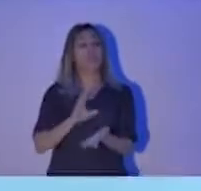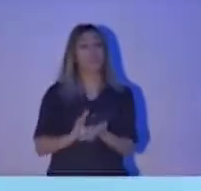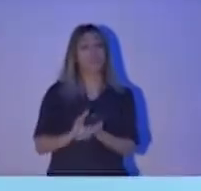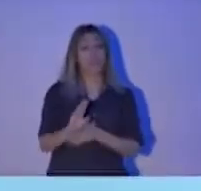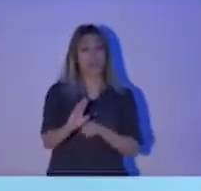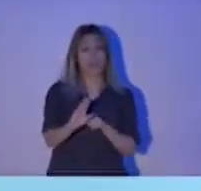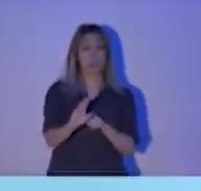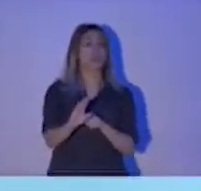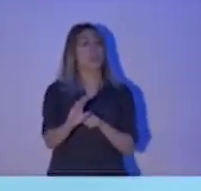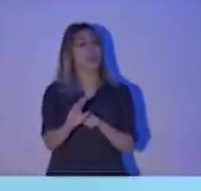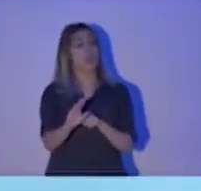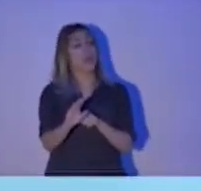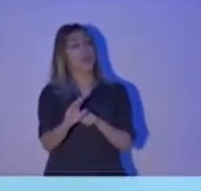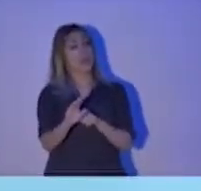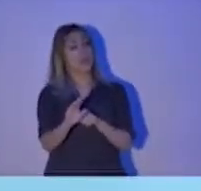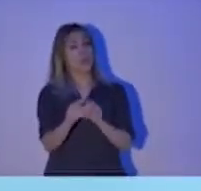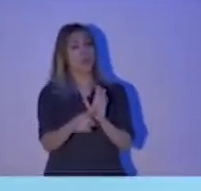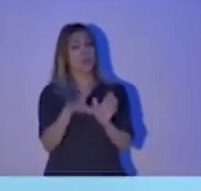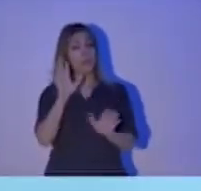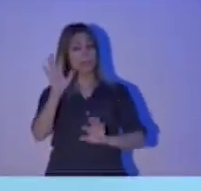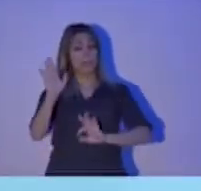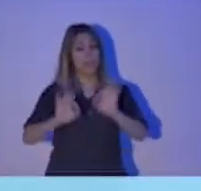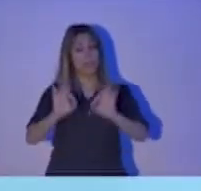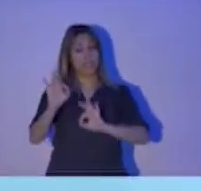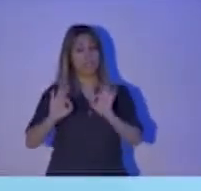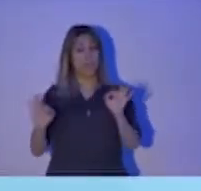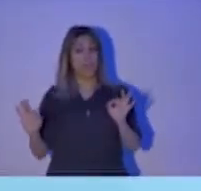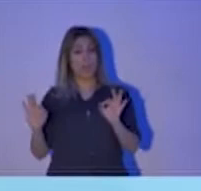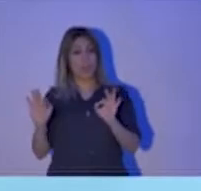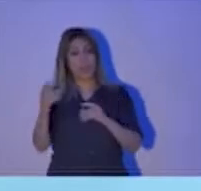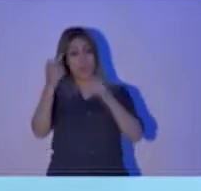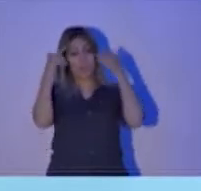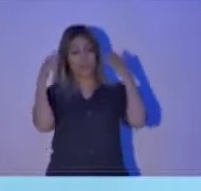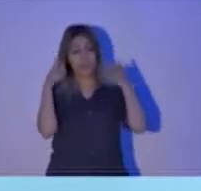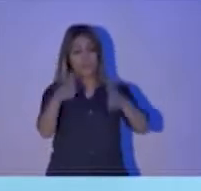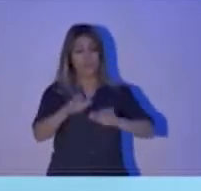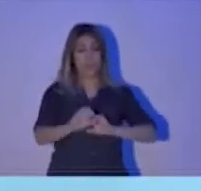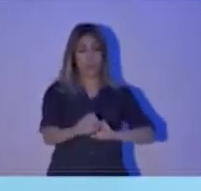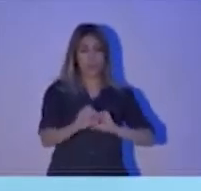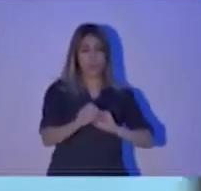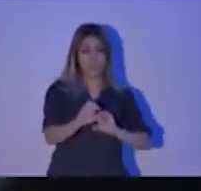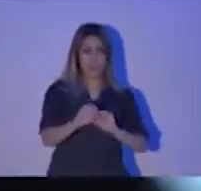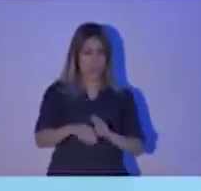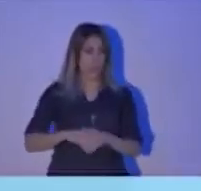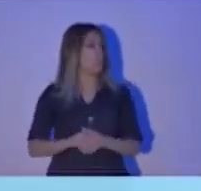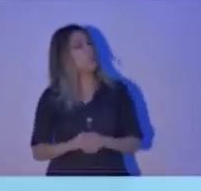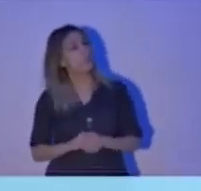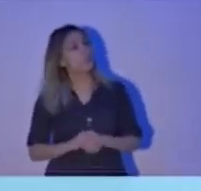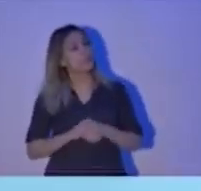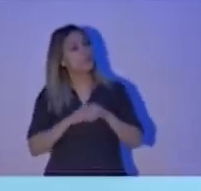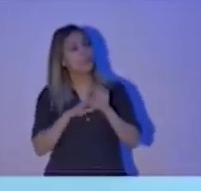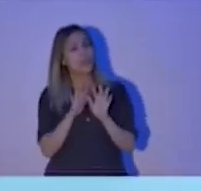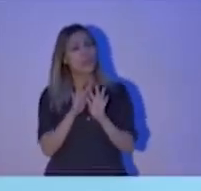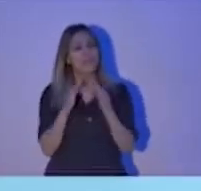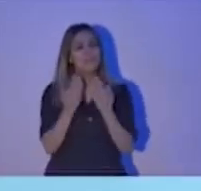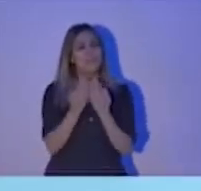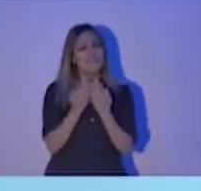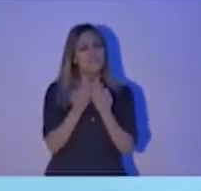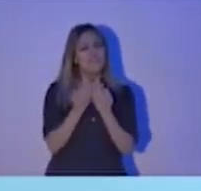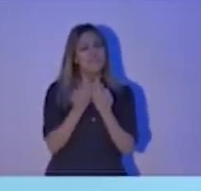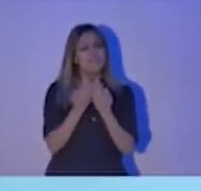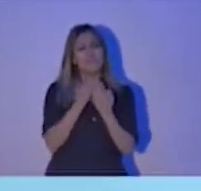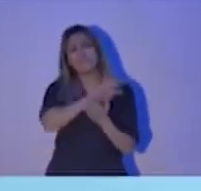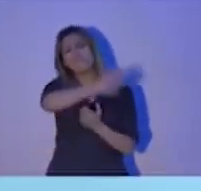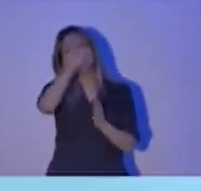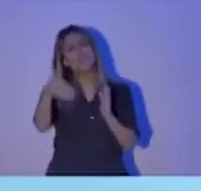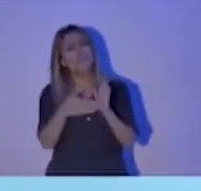e, ao mesmo tempo, planejamento da educação. Eu costumo dizer que cada família tenha as suas prioridades e